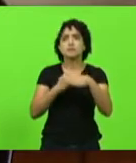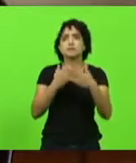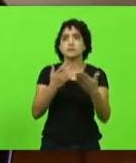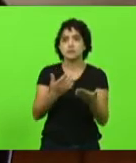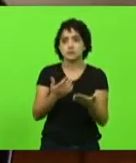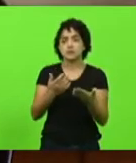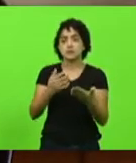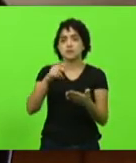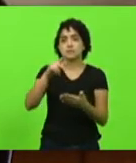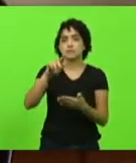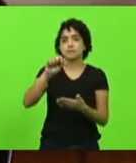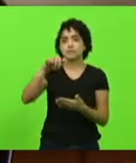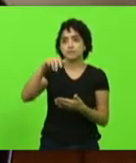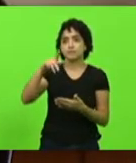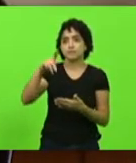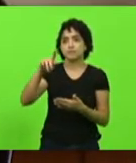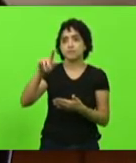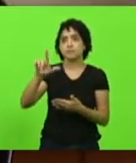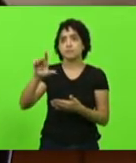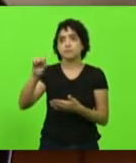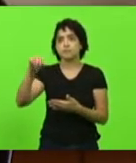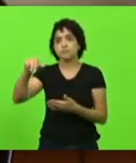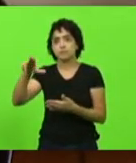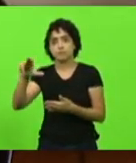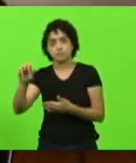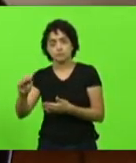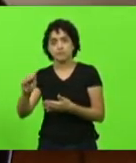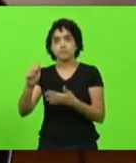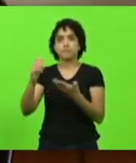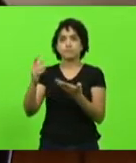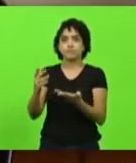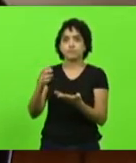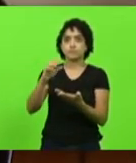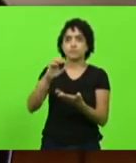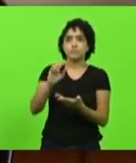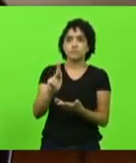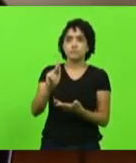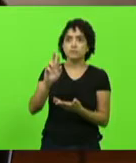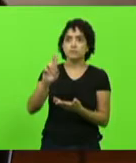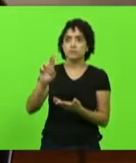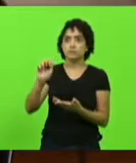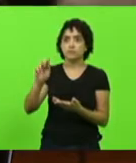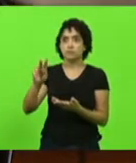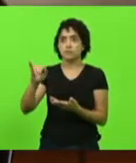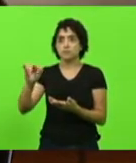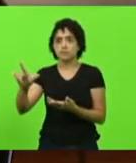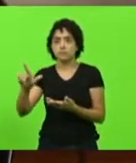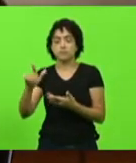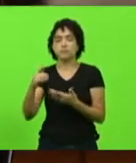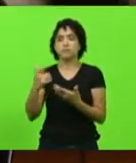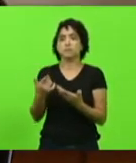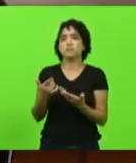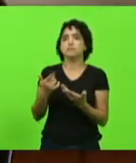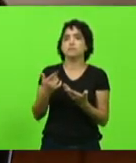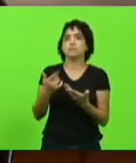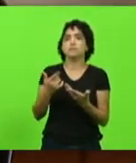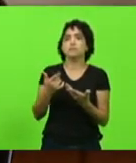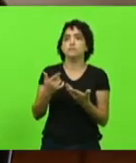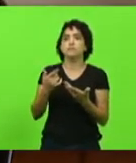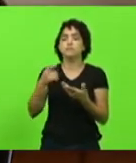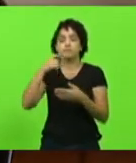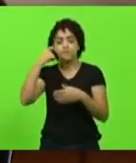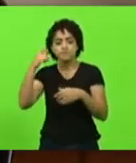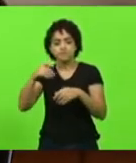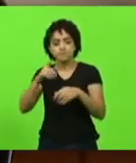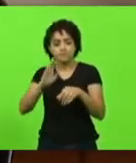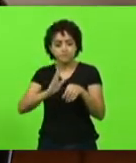maiores aqui de Santa Catarina, nós temos a Cravil, que é uma cooperativa muito forte, enfim, a região da Cebola,